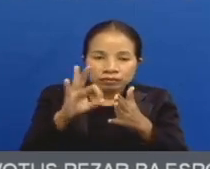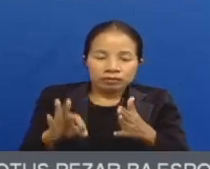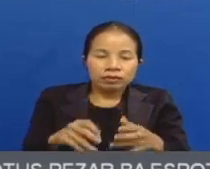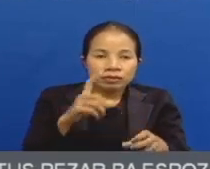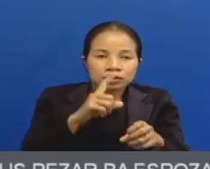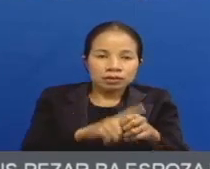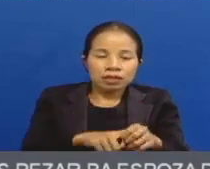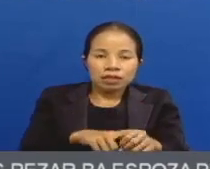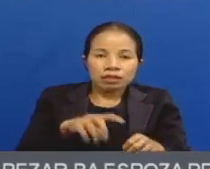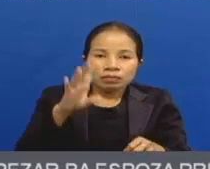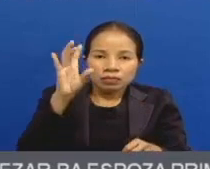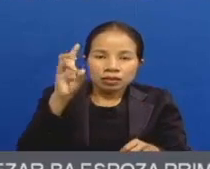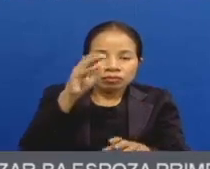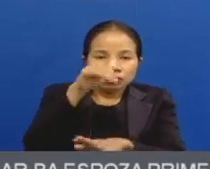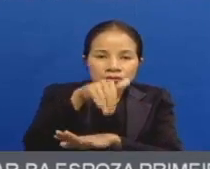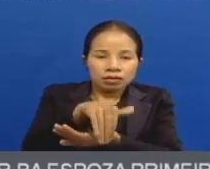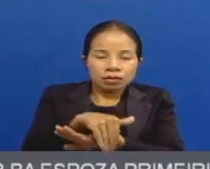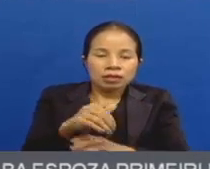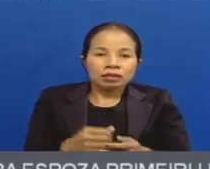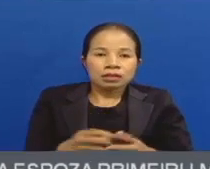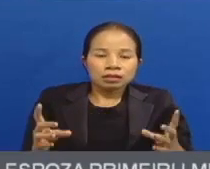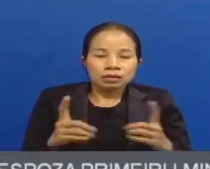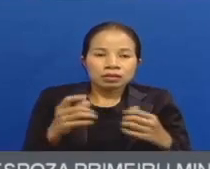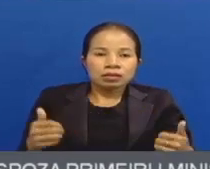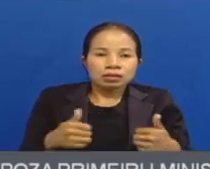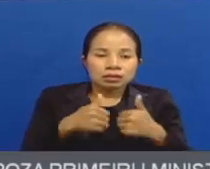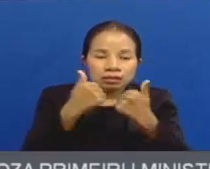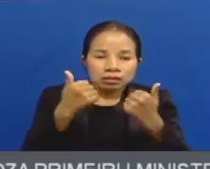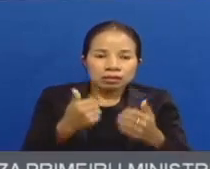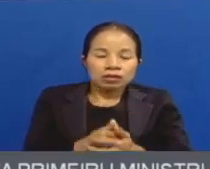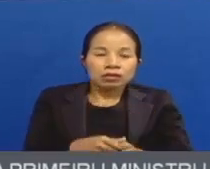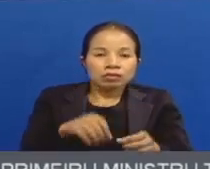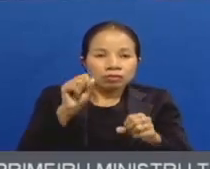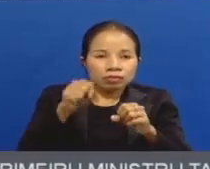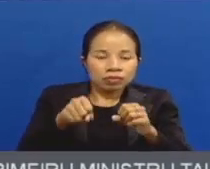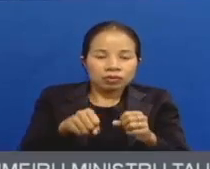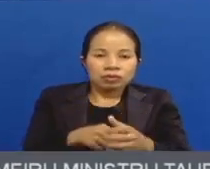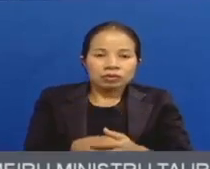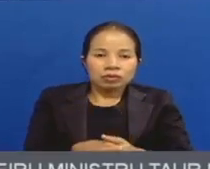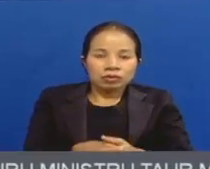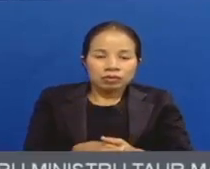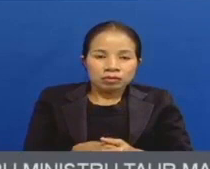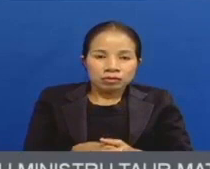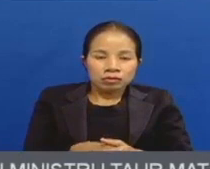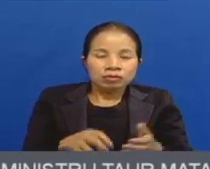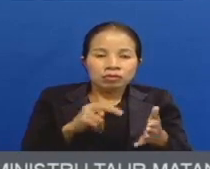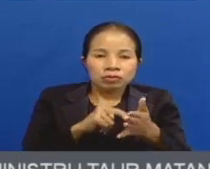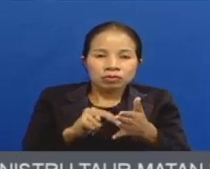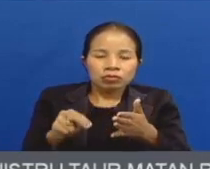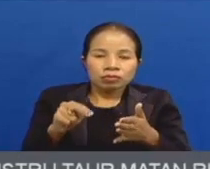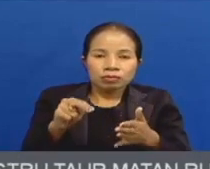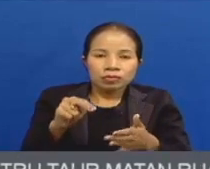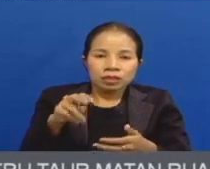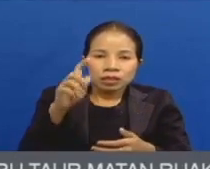Mais ou menos, tuku hitukalan. Acontece acidente de tráfego motorizada Honda Beat Street com número